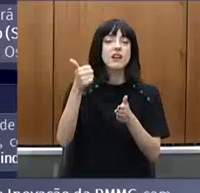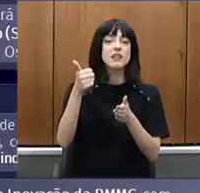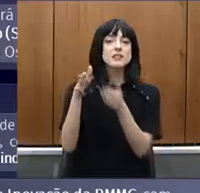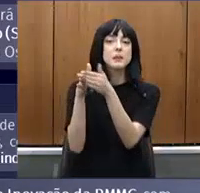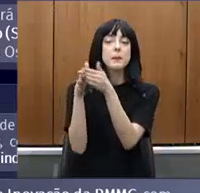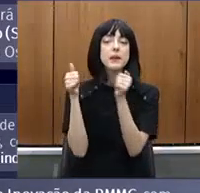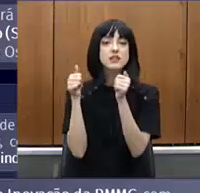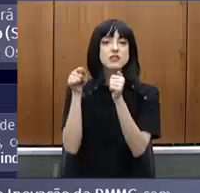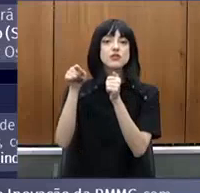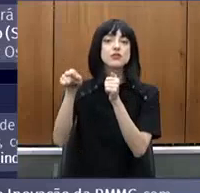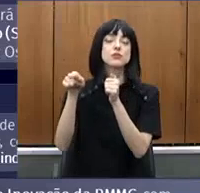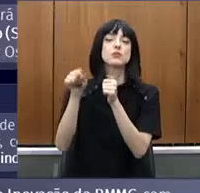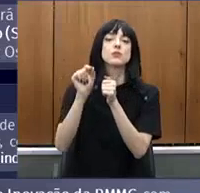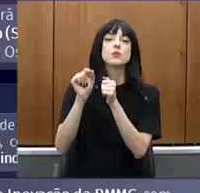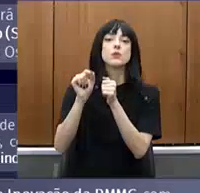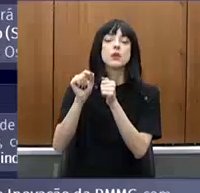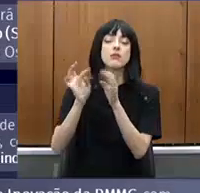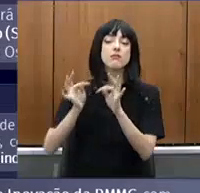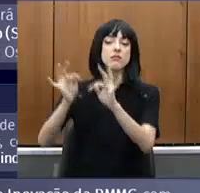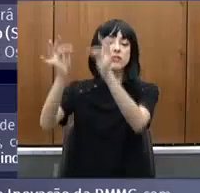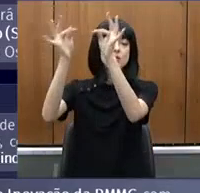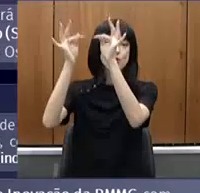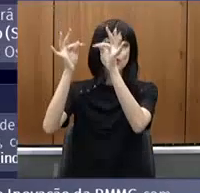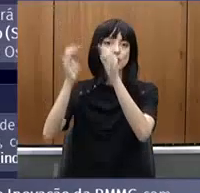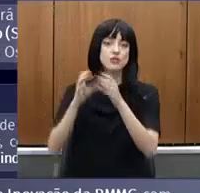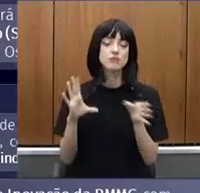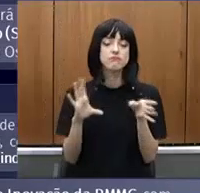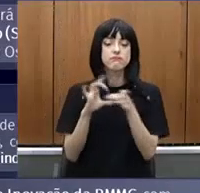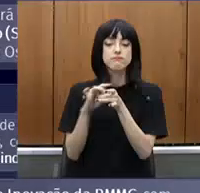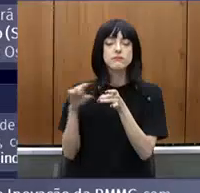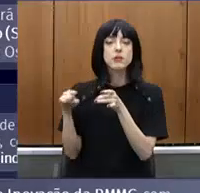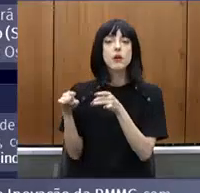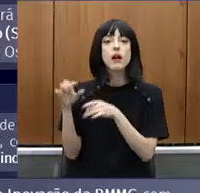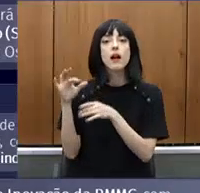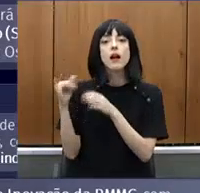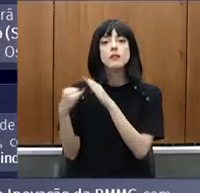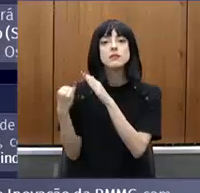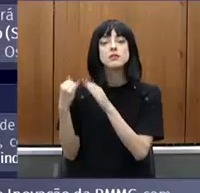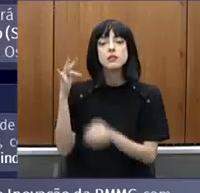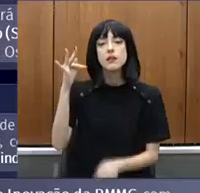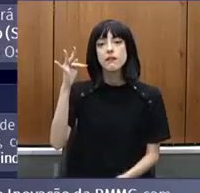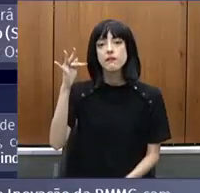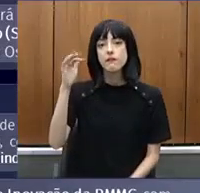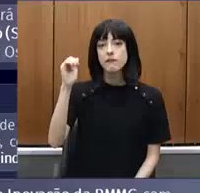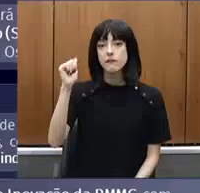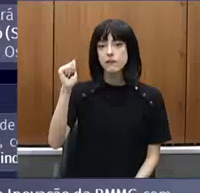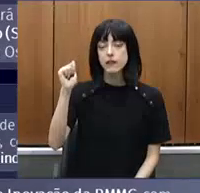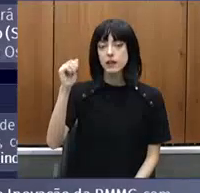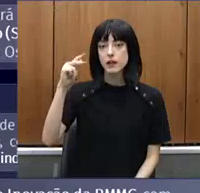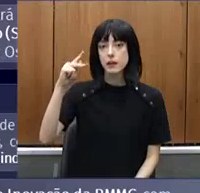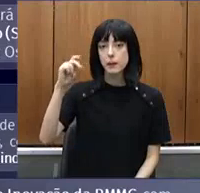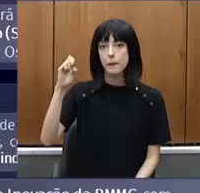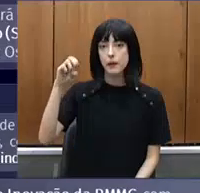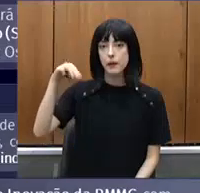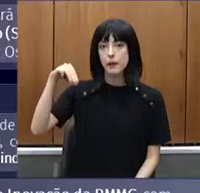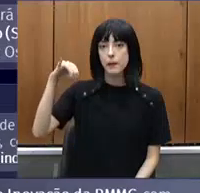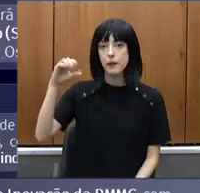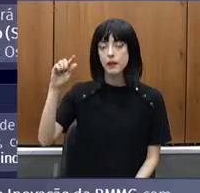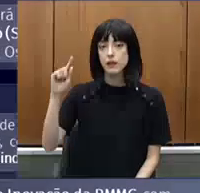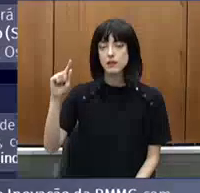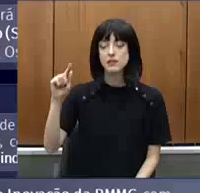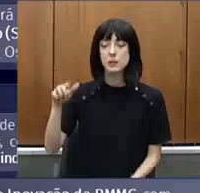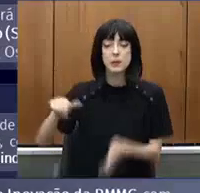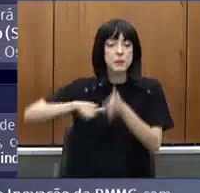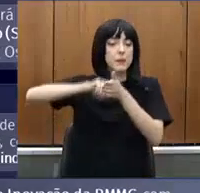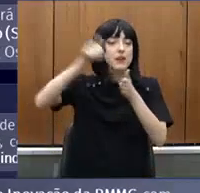é parceria com a fapemig é um recurso que estava parado lá de 4.5 milhões a primeira encomenda tecnológica do Brasil em segurança